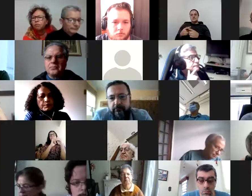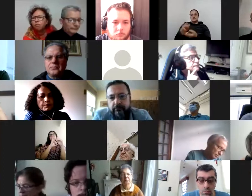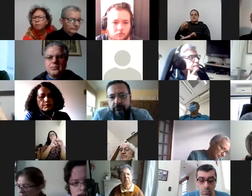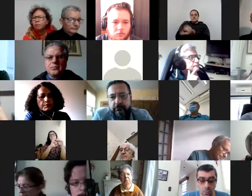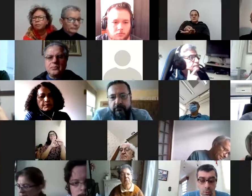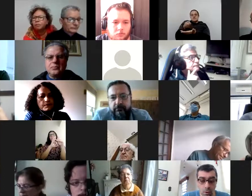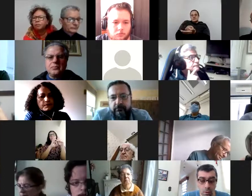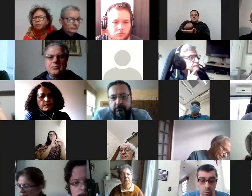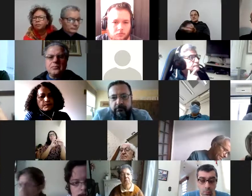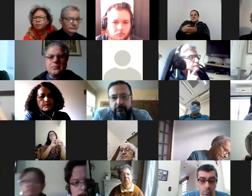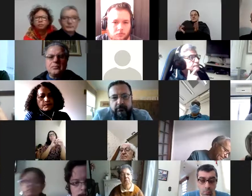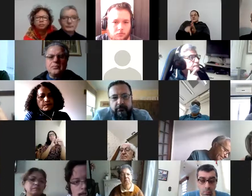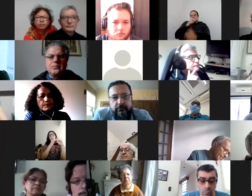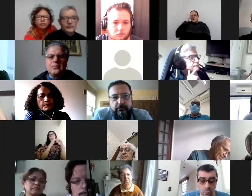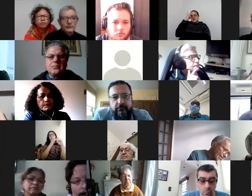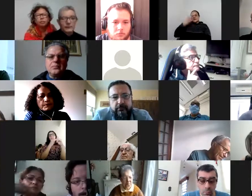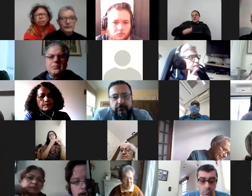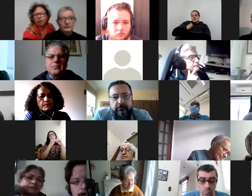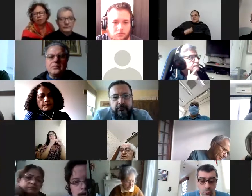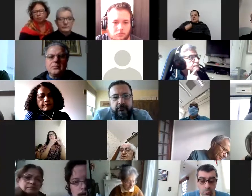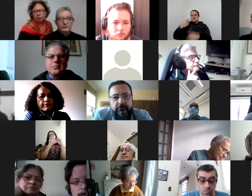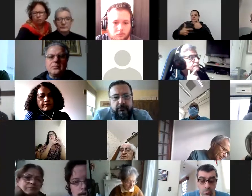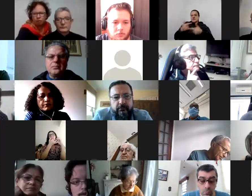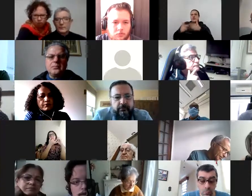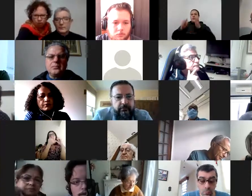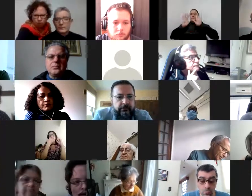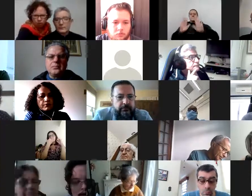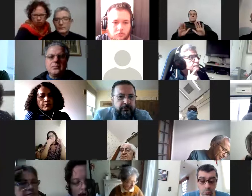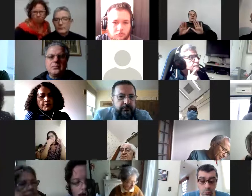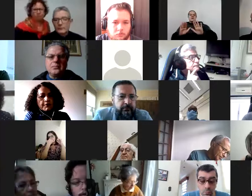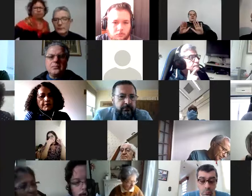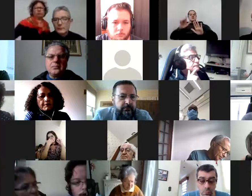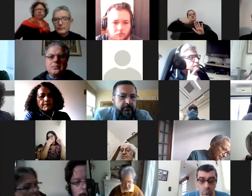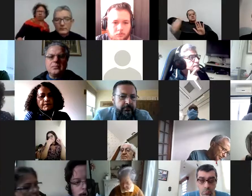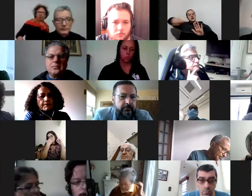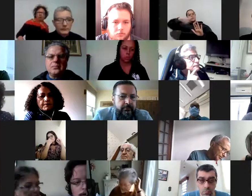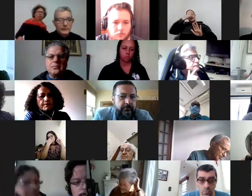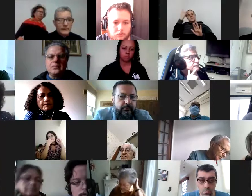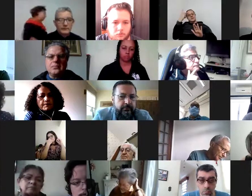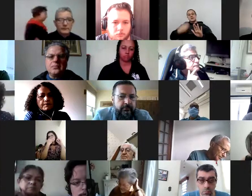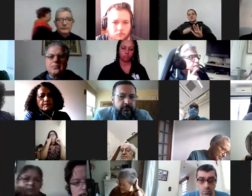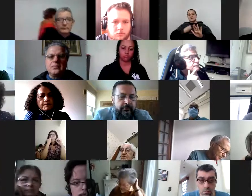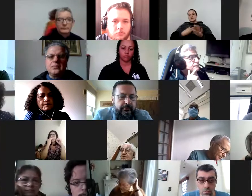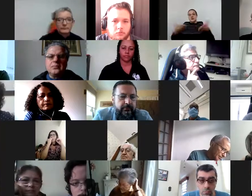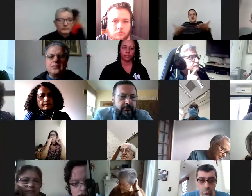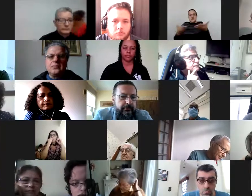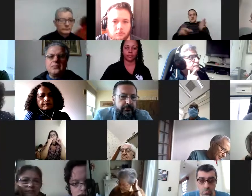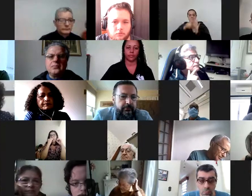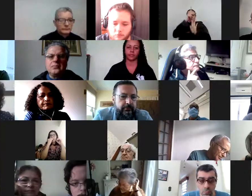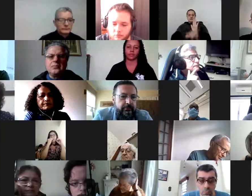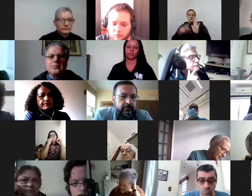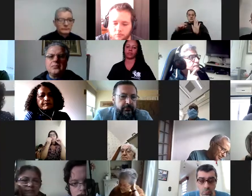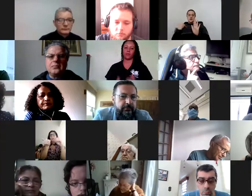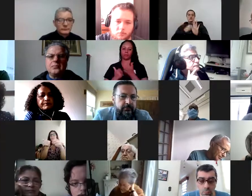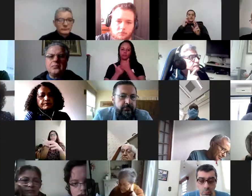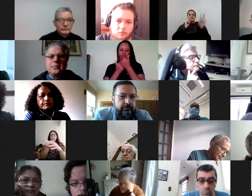pessoas no mercado de trabalho, mas esta é uma etapa desse projeto em que nós também lançamos um olhar